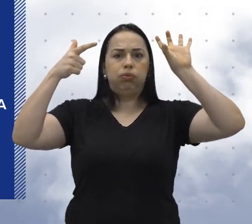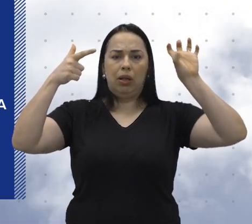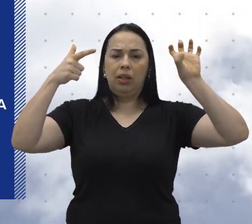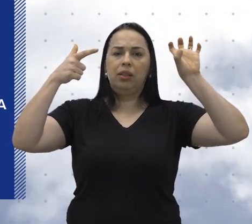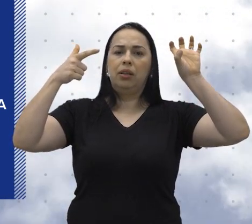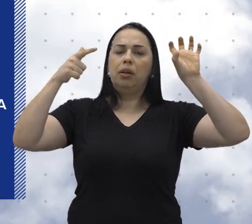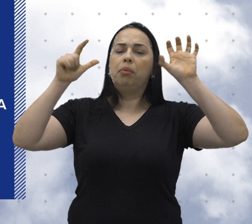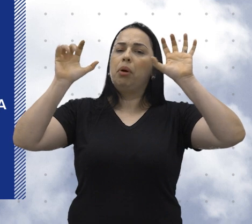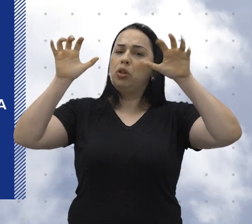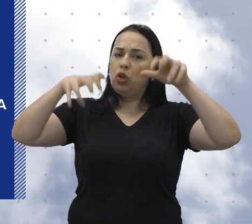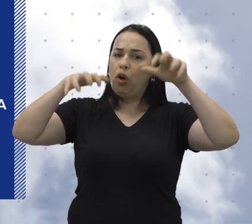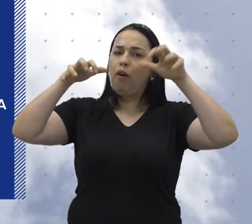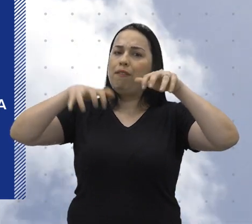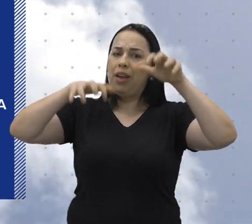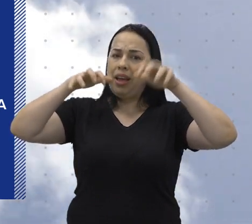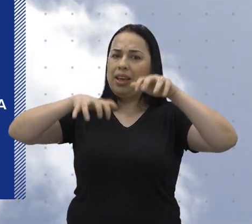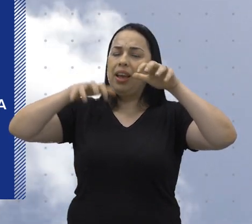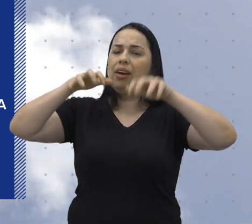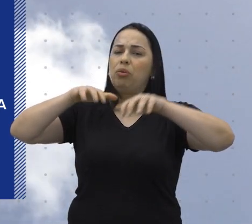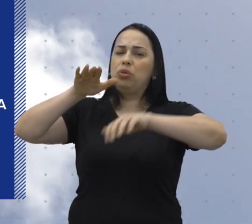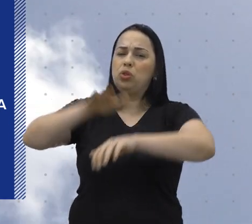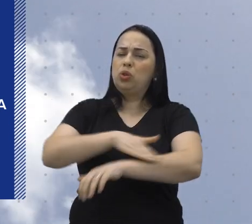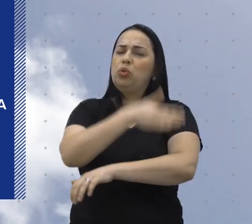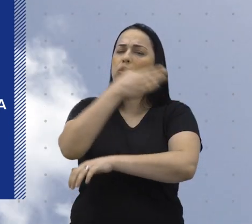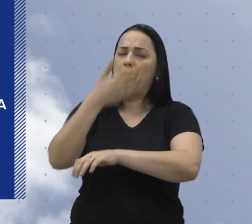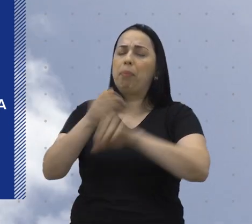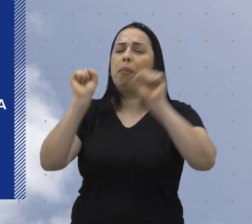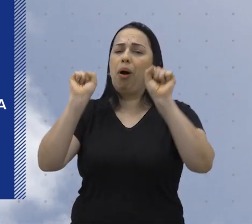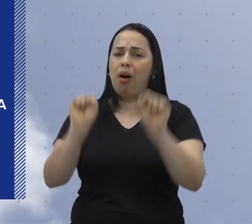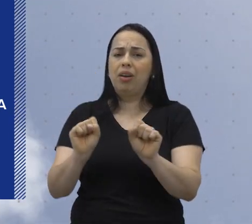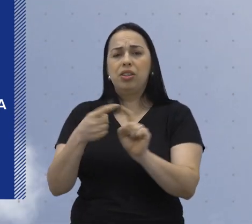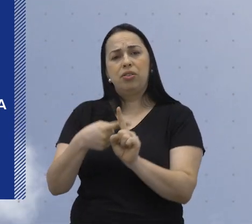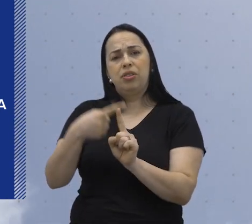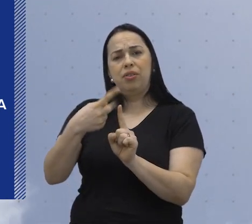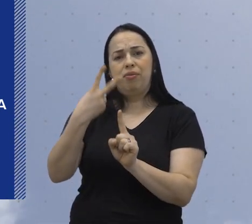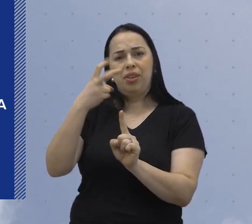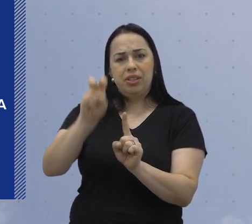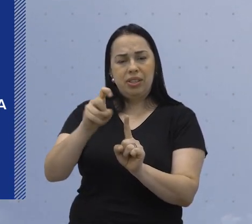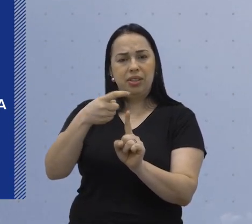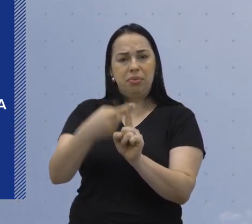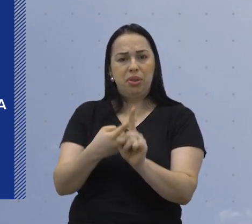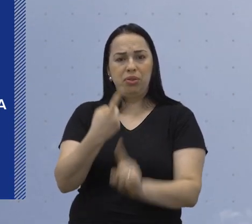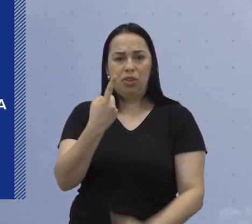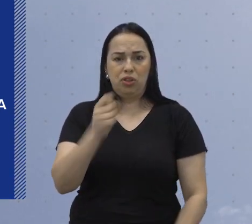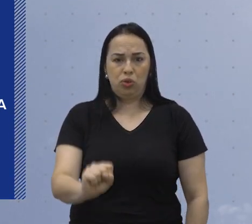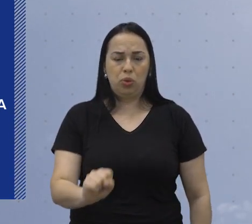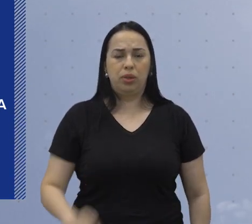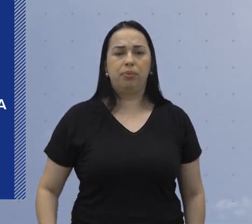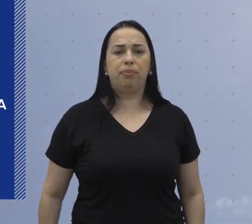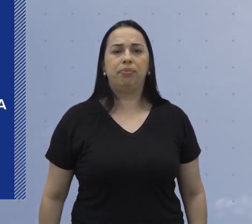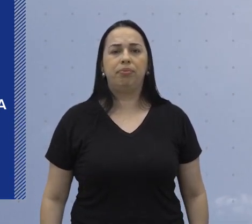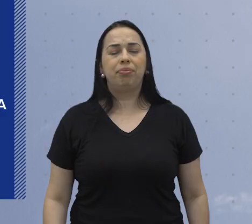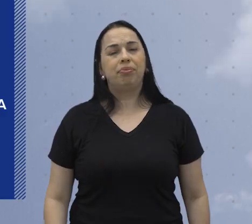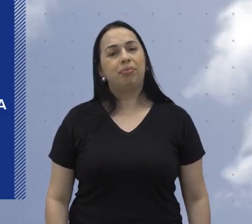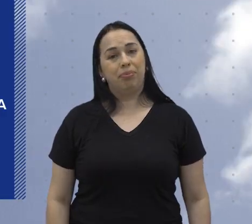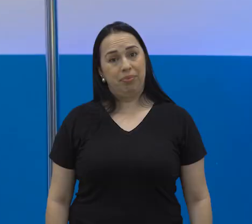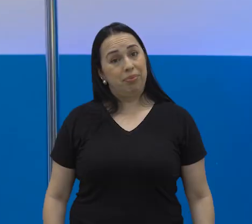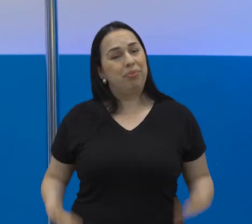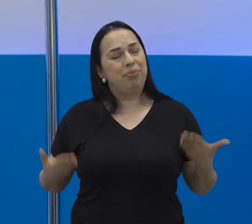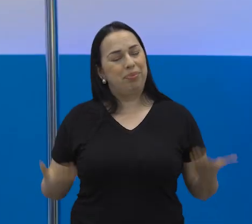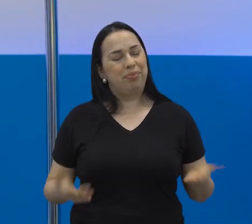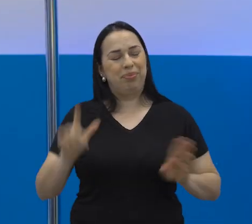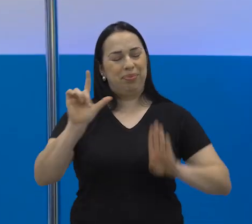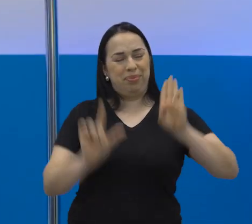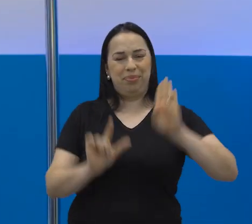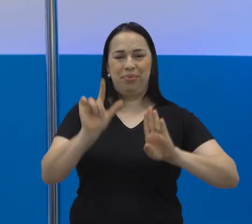A possibilidade de chuva durante todo o dia. A máxima esperada é de 25 e a mínima será de 18.